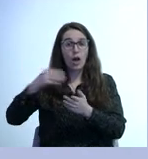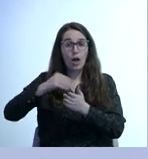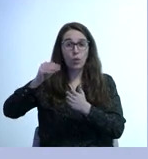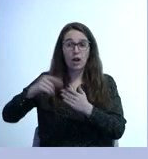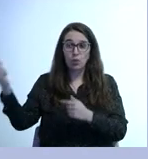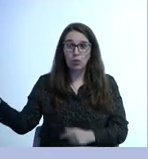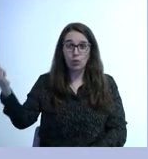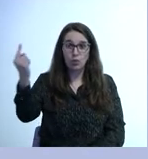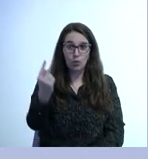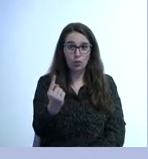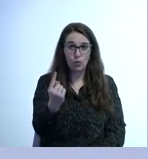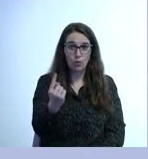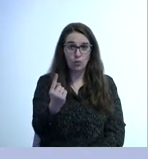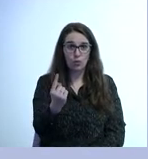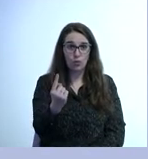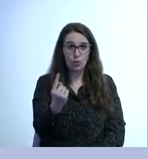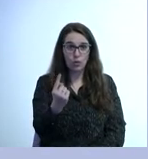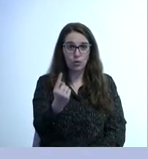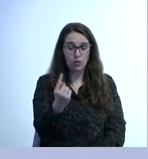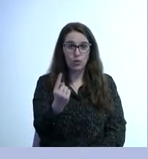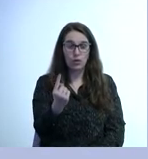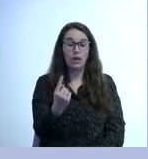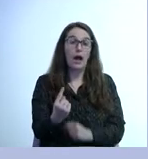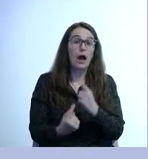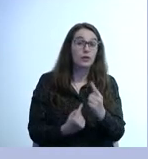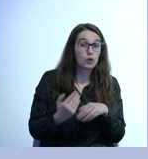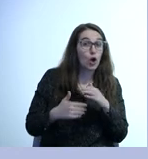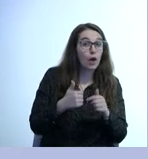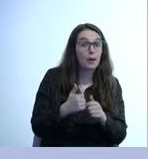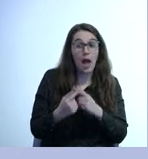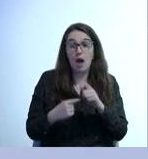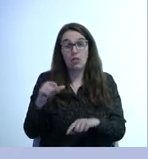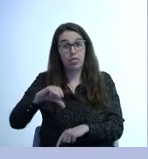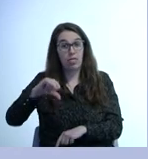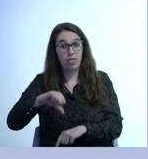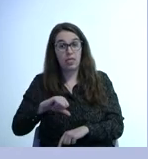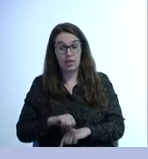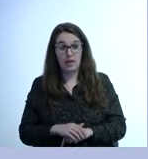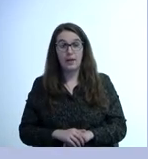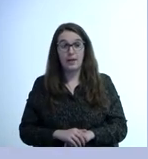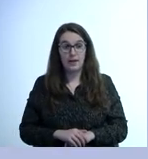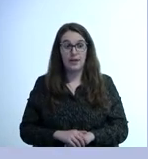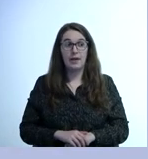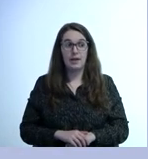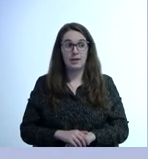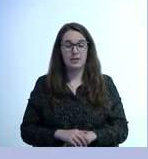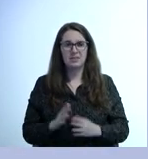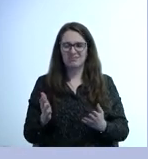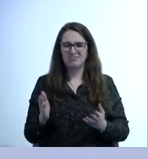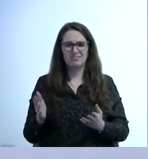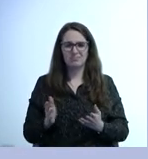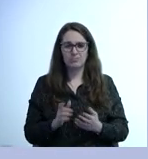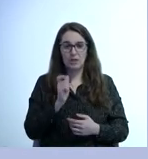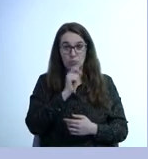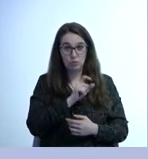do arquiteto e eventualmente corre bem, mas mais das vezes corre muito mal. E é possível chegar a